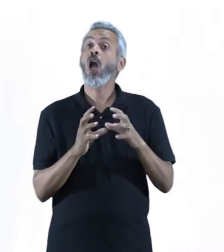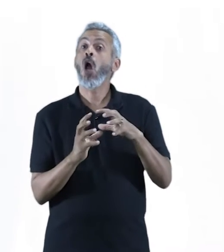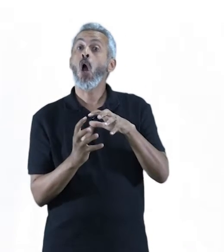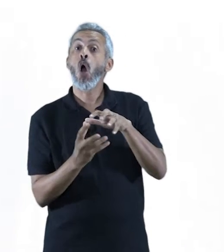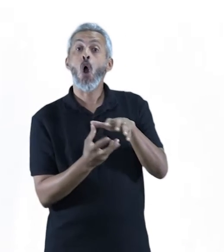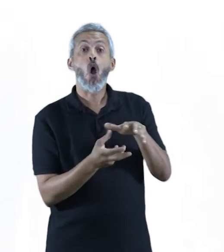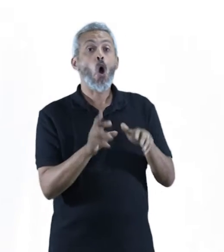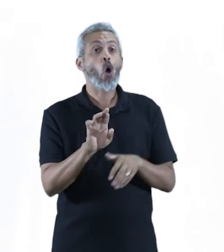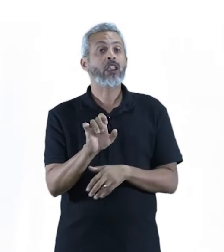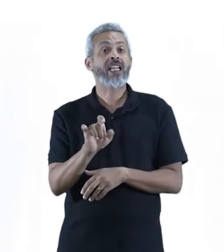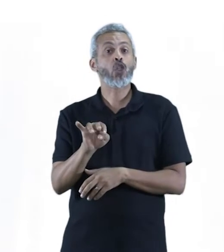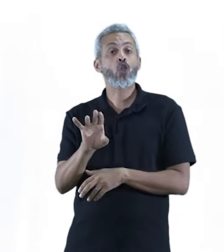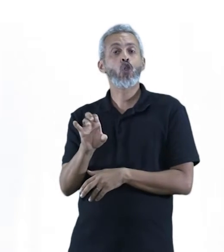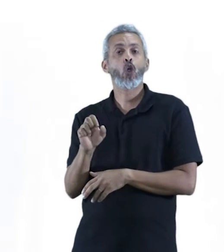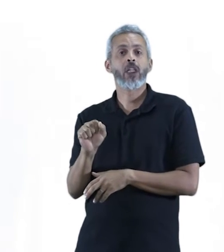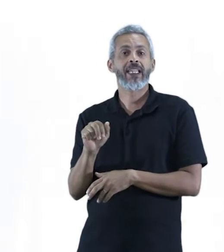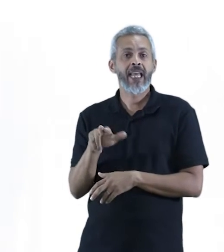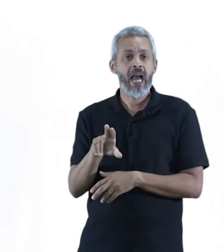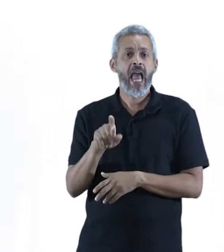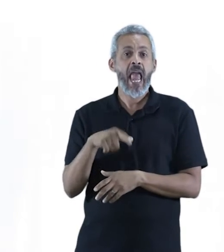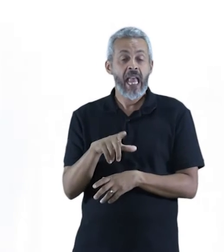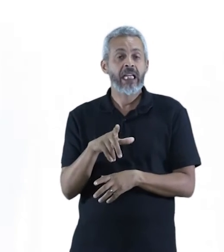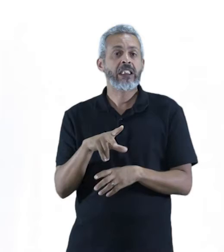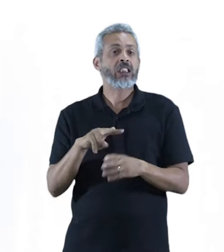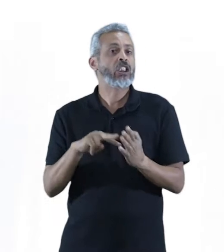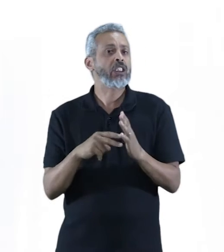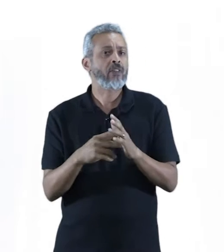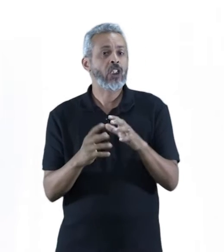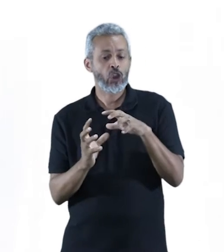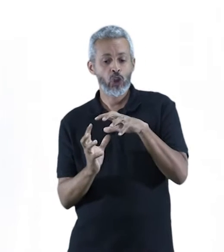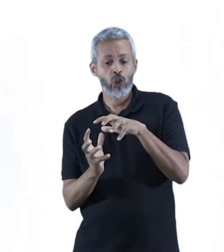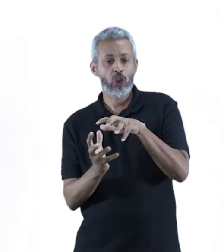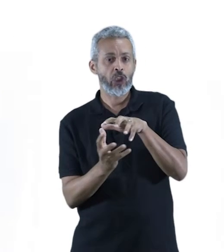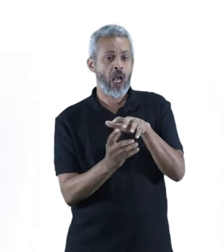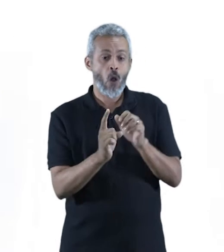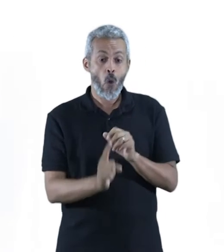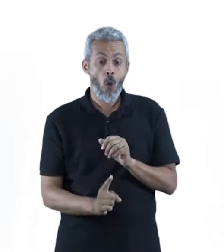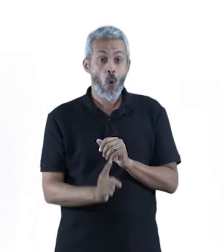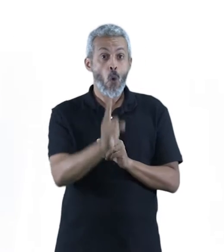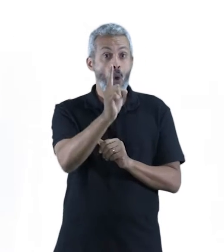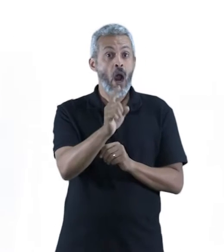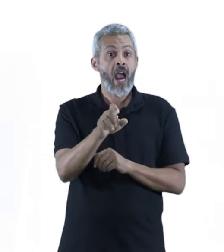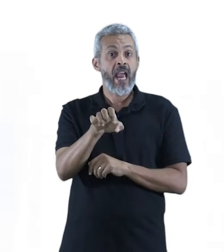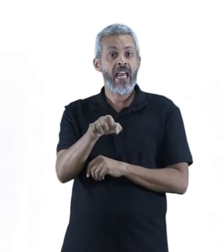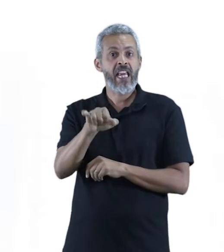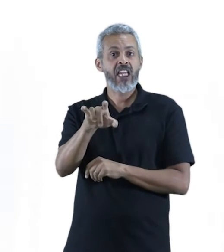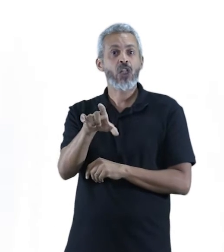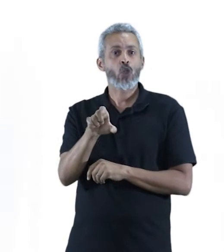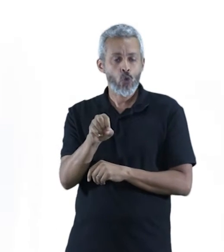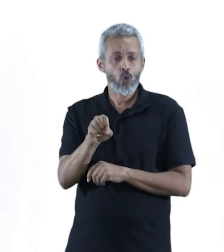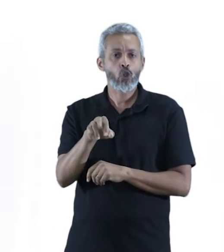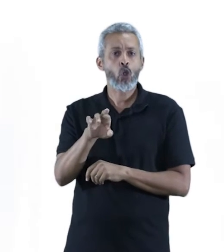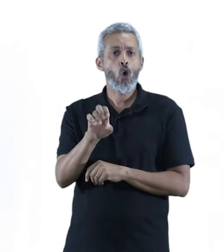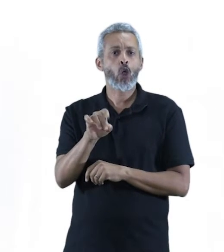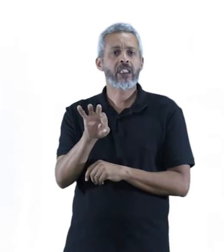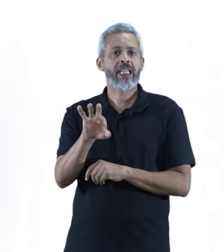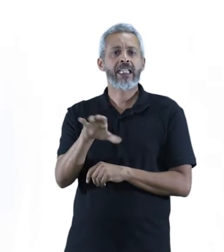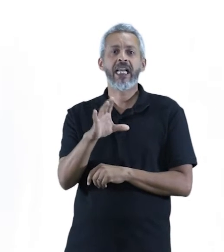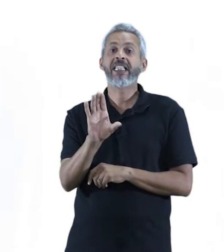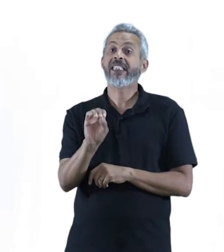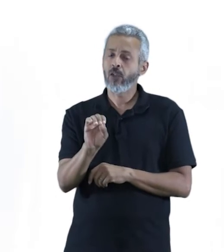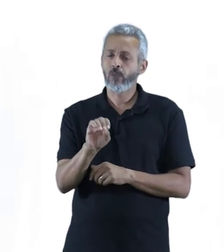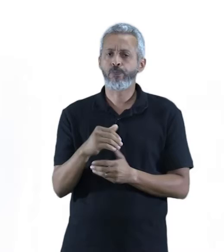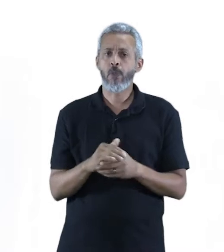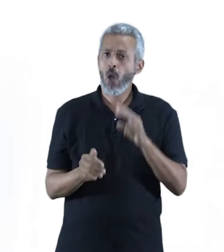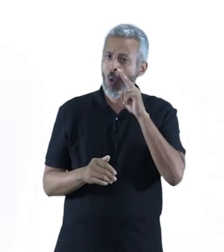Rotacionar uma figura significa girá-la em torno de um eixo, chamado eixo de rotação. Vamos ver as figuras a